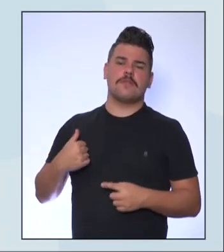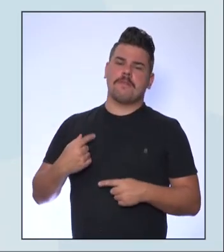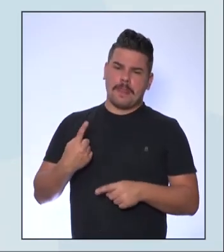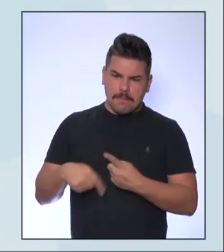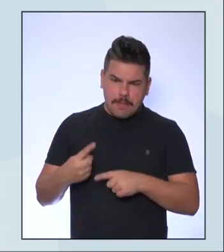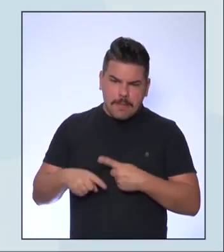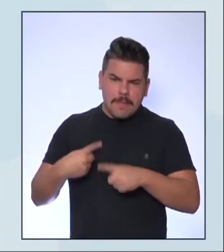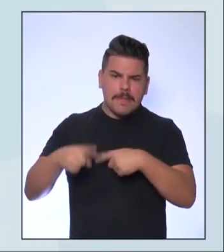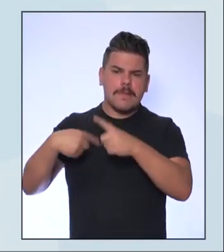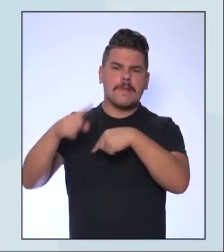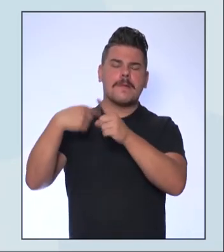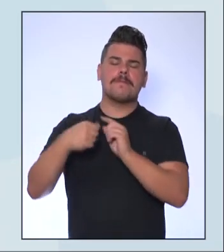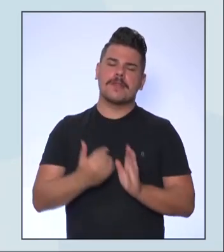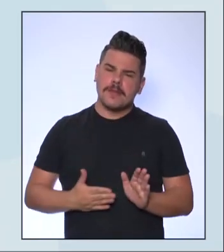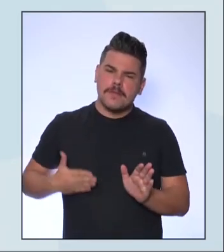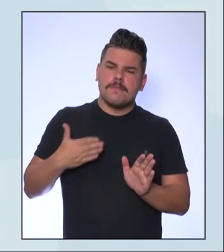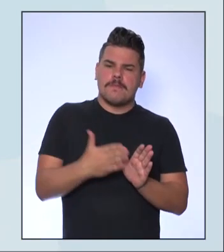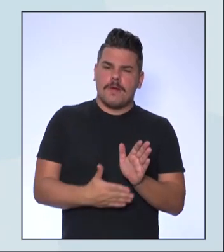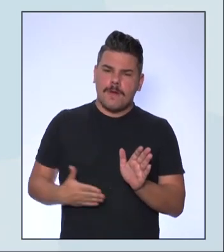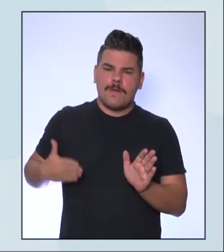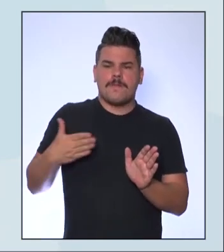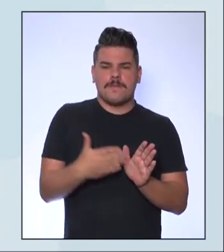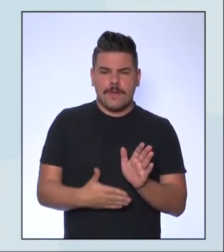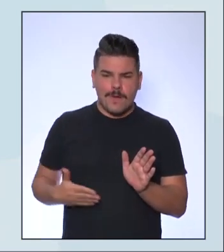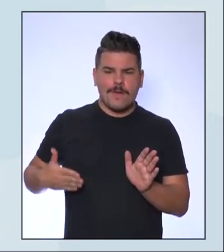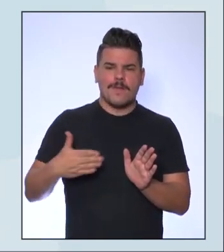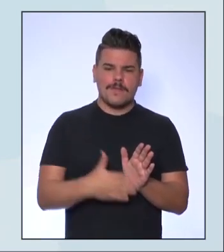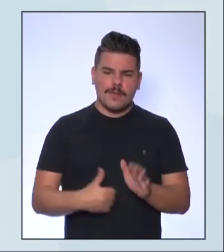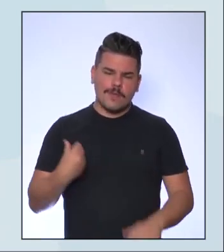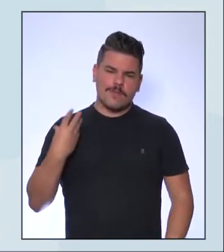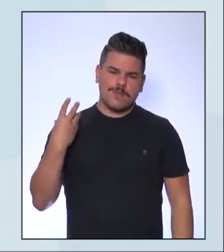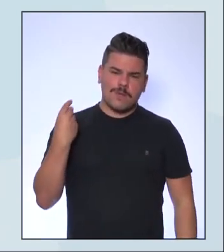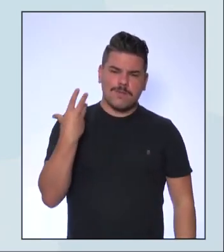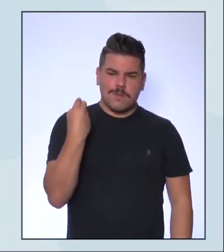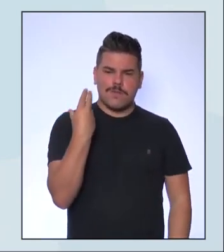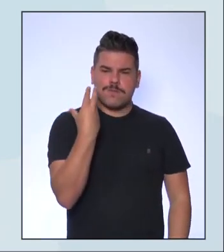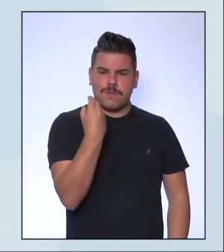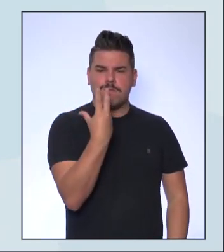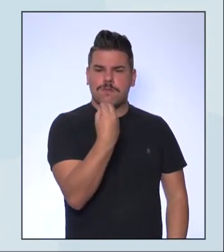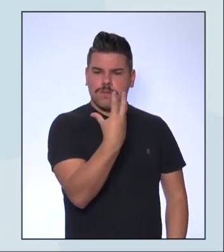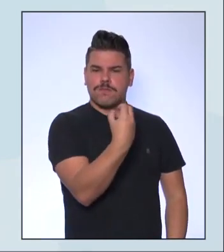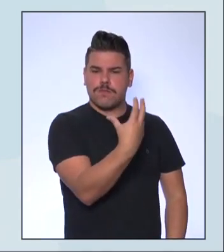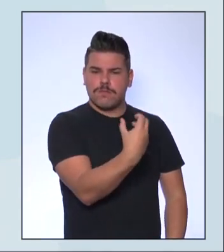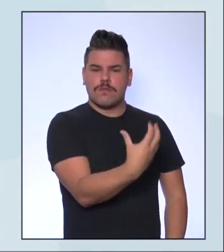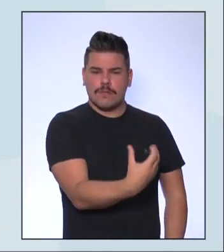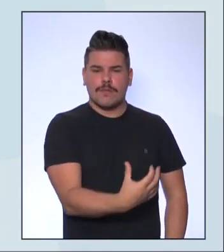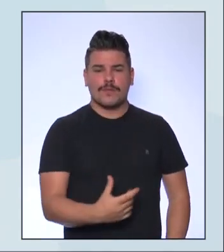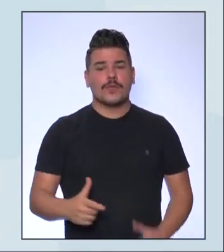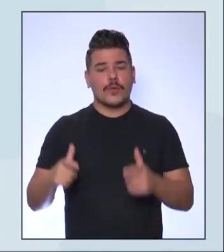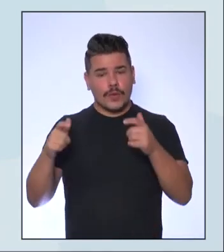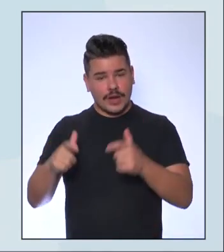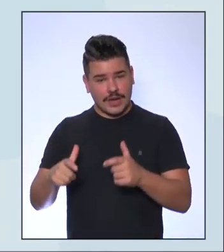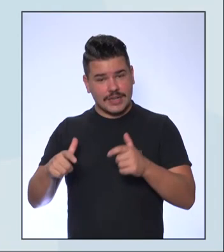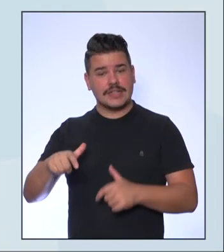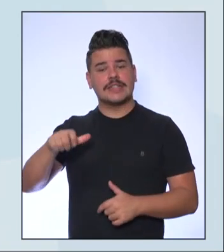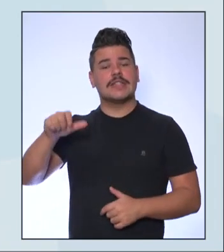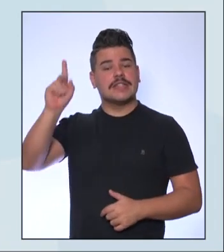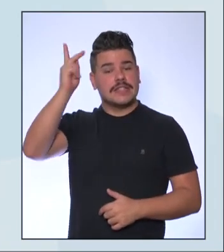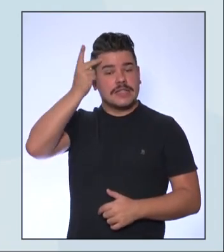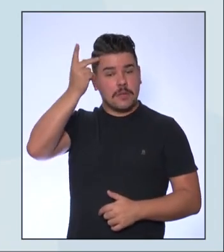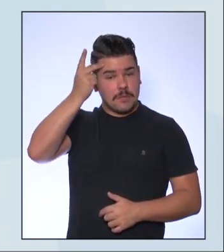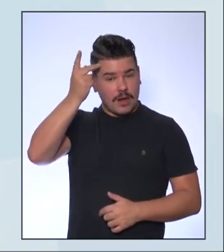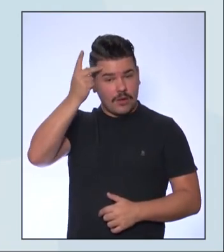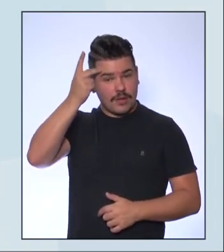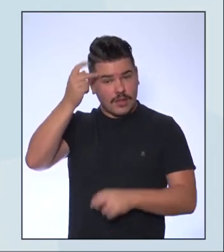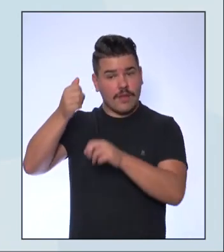crescendo, aparecendo, desenvolvendo a partir das ferrovias. Com a instalação do São Paulo Railway, aqui em São Paulo,